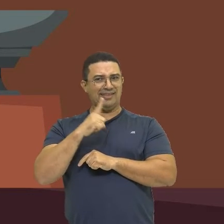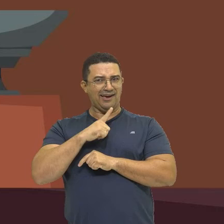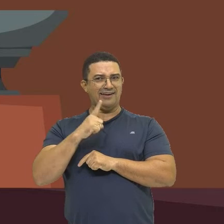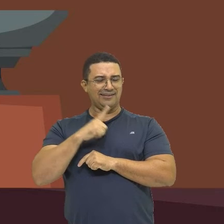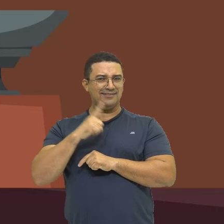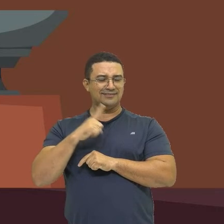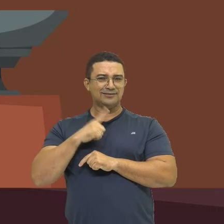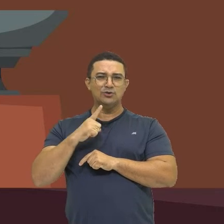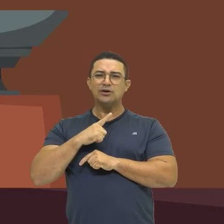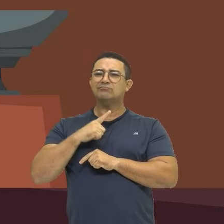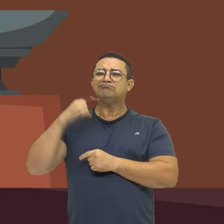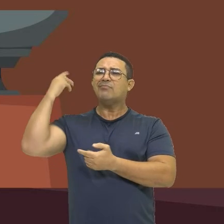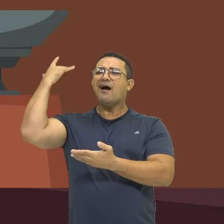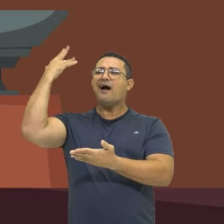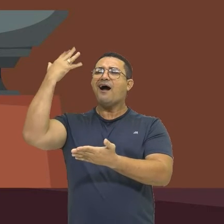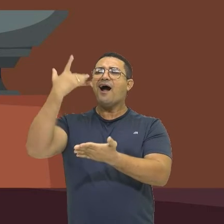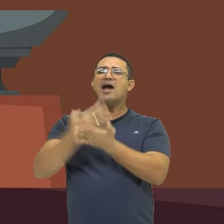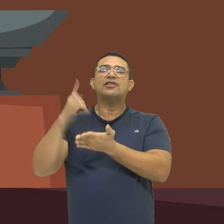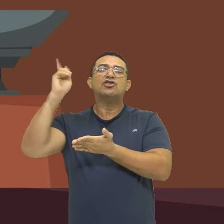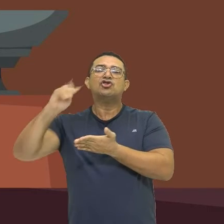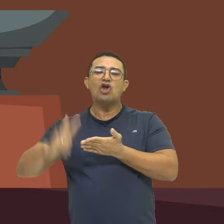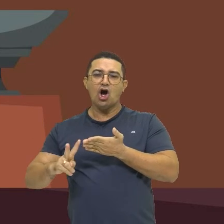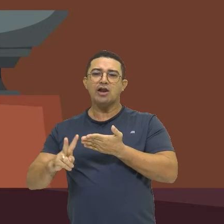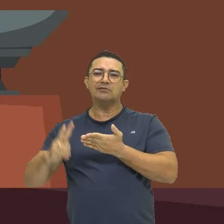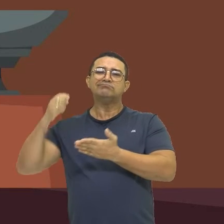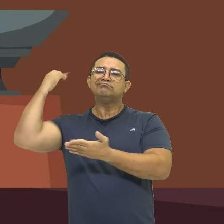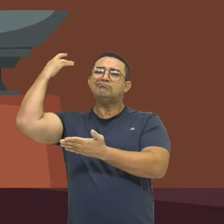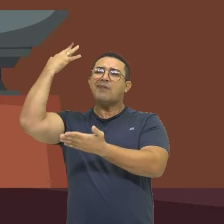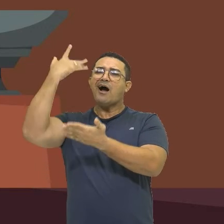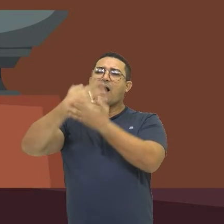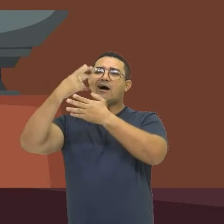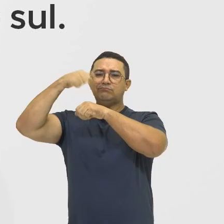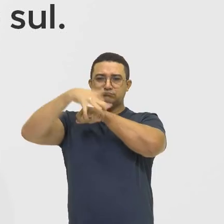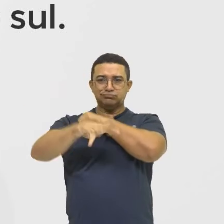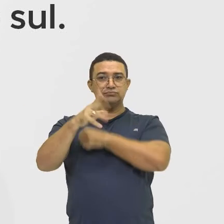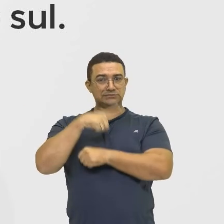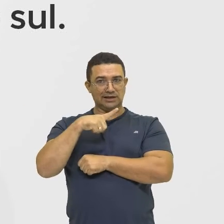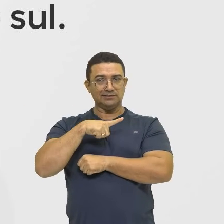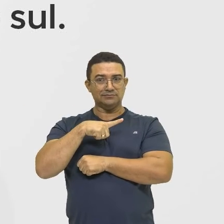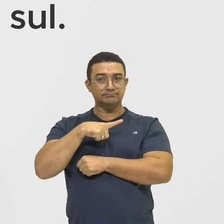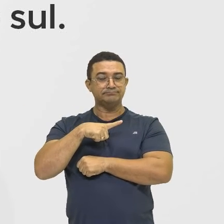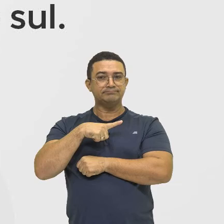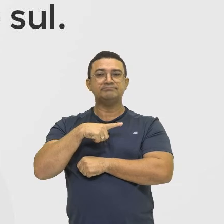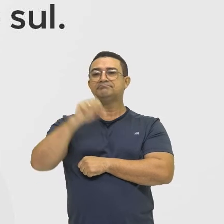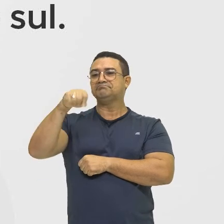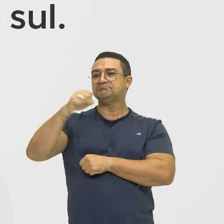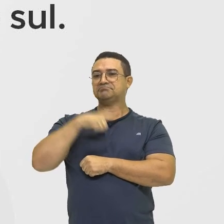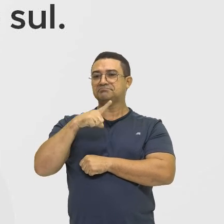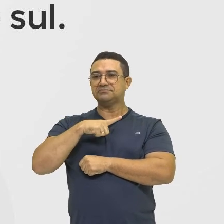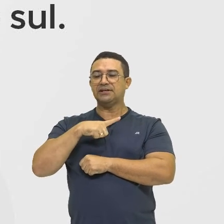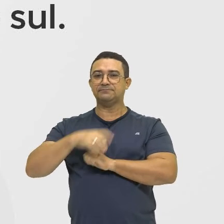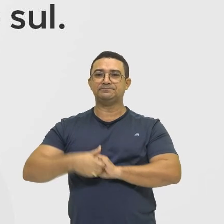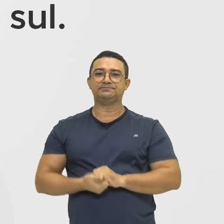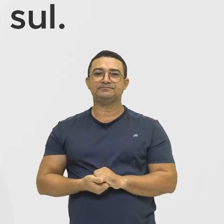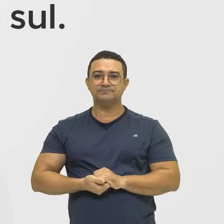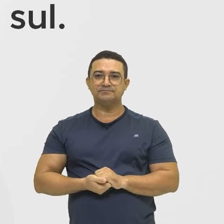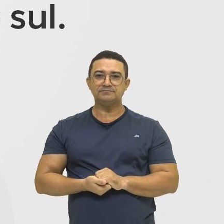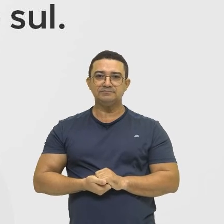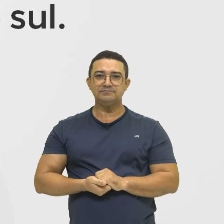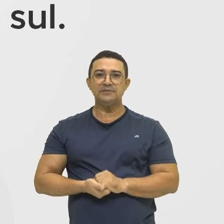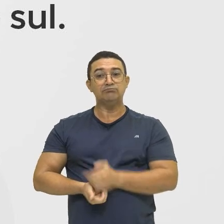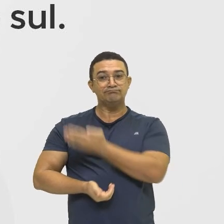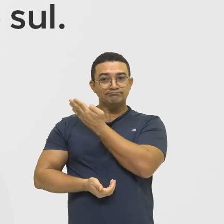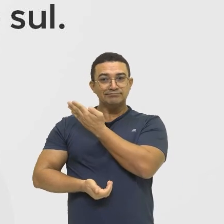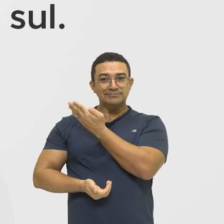da arte da pré-história? Com certeza nós temos. Vamos ver? Então, a arte na pré-história brasileira diz